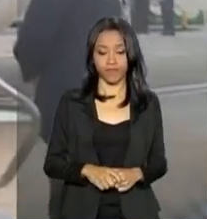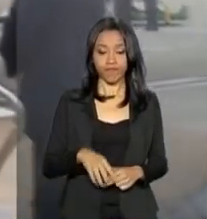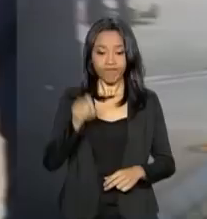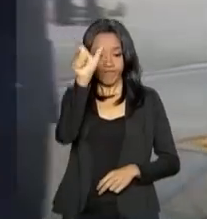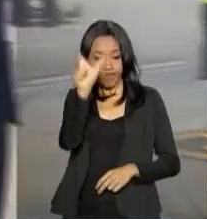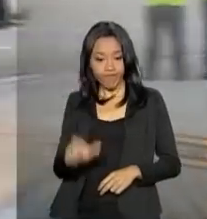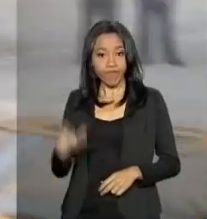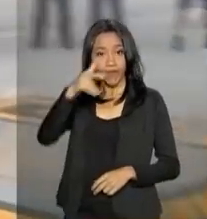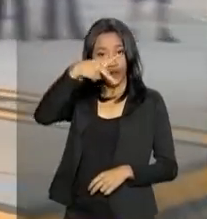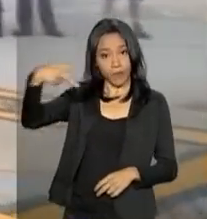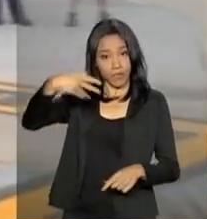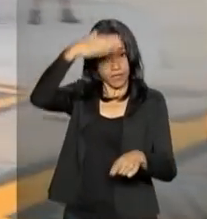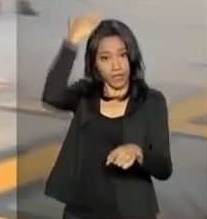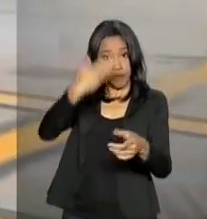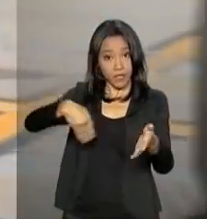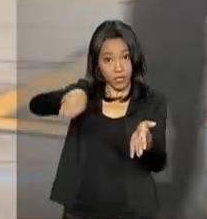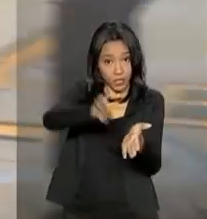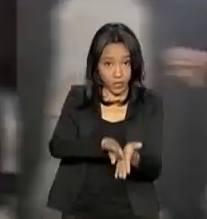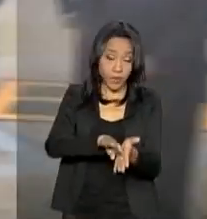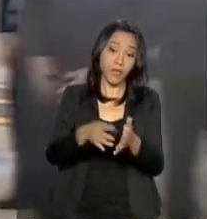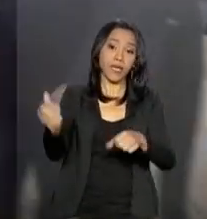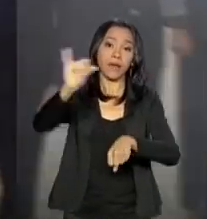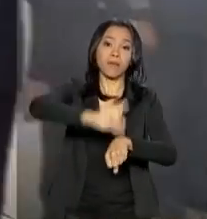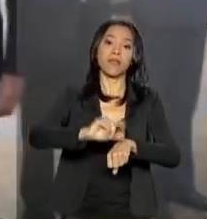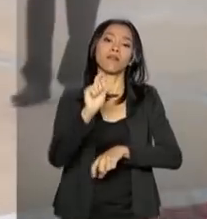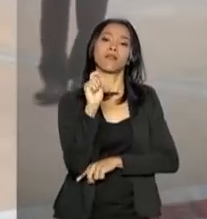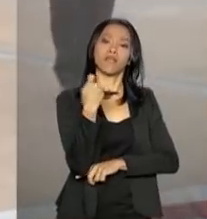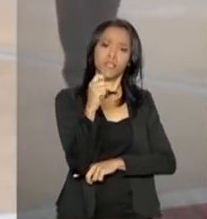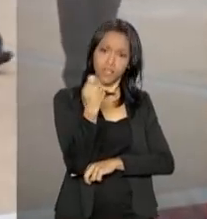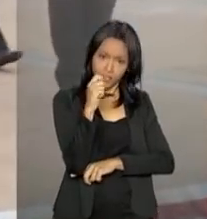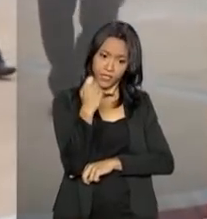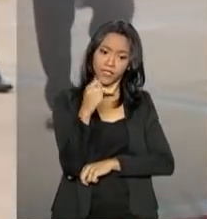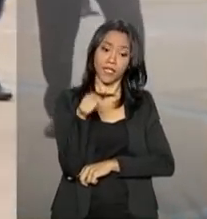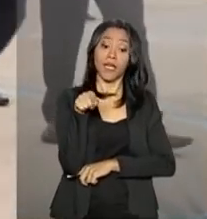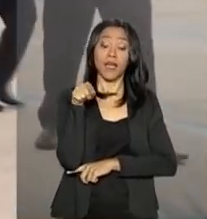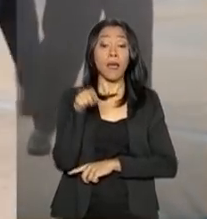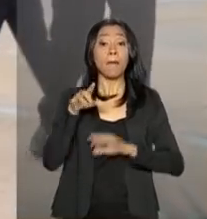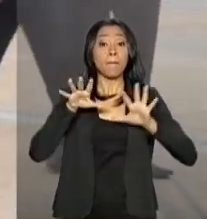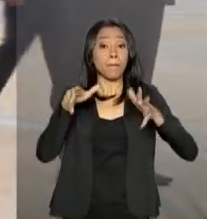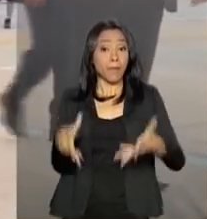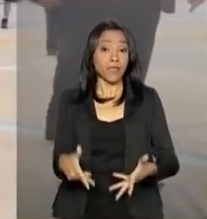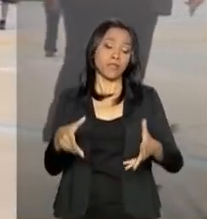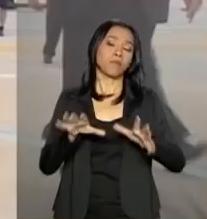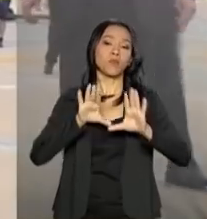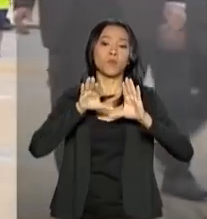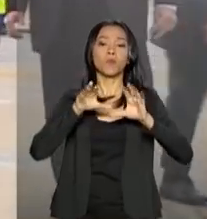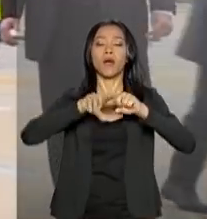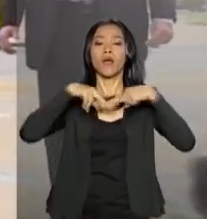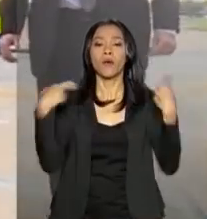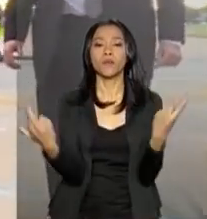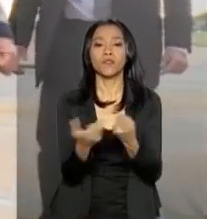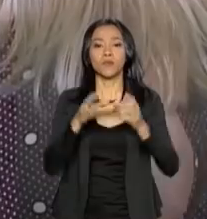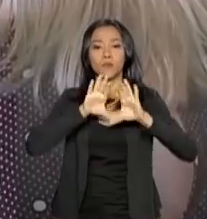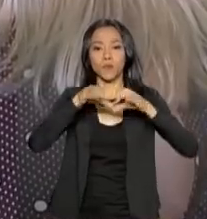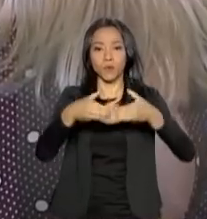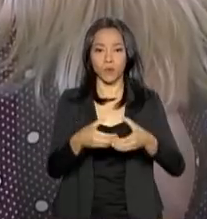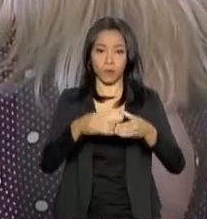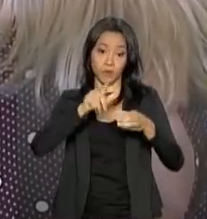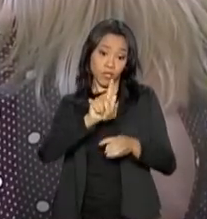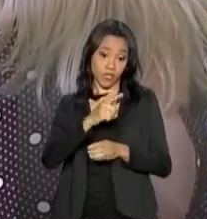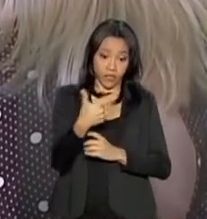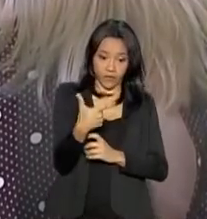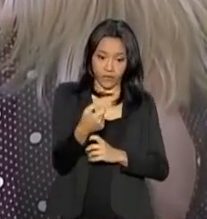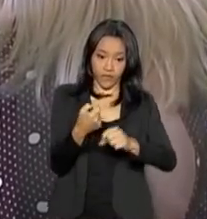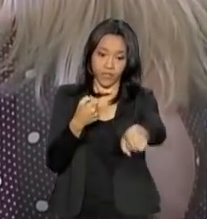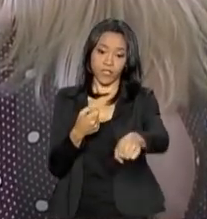o presidente Michel Temer chegou em Buenos Aires na Argentina onde participa da cúpula dos líderes do G20 em entrevista